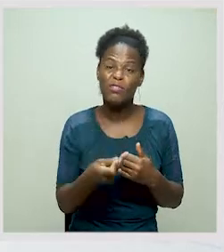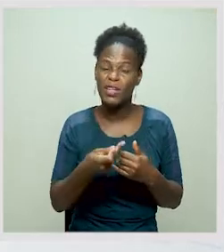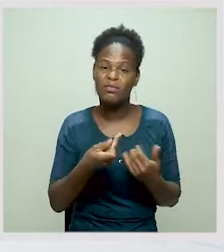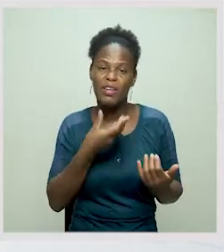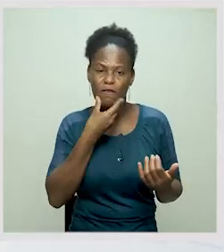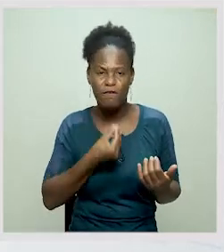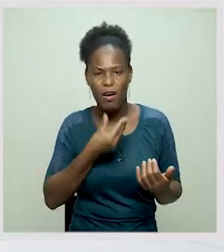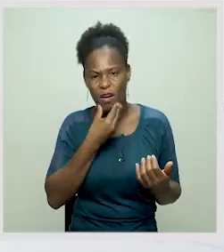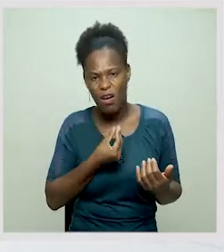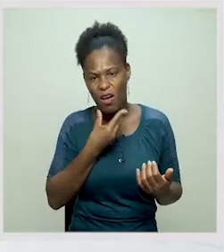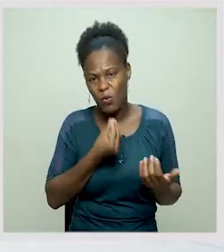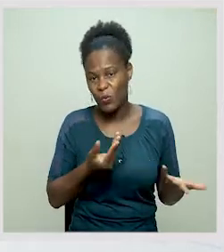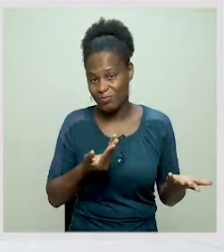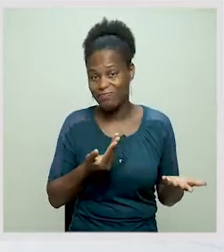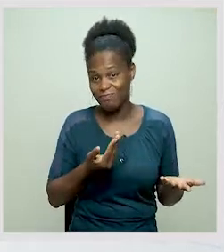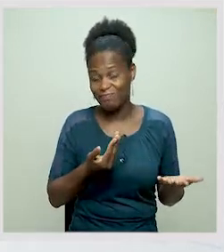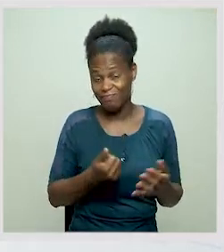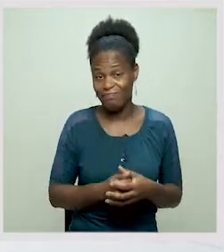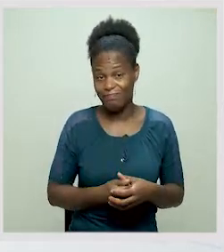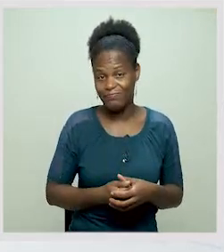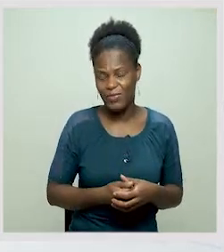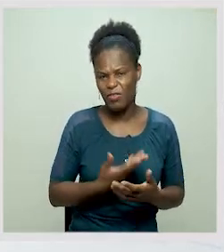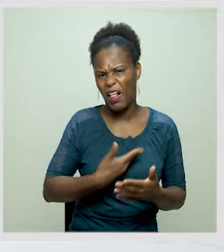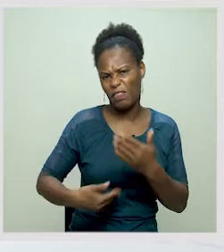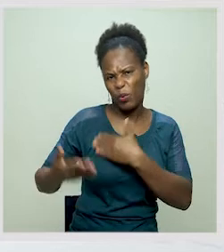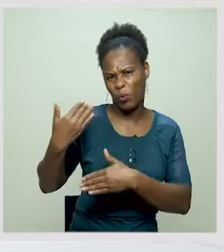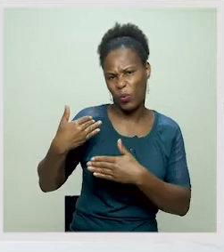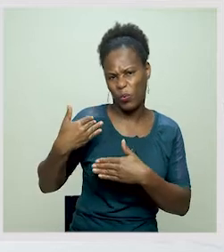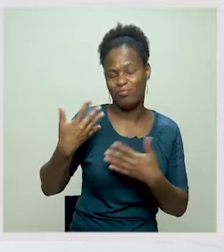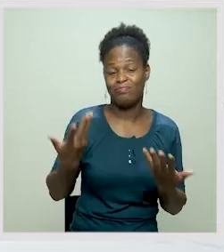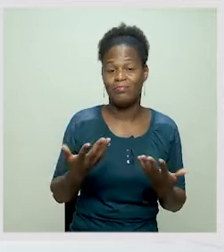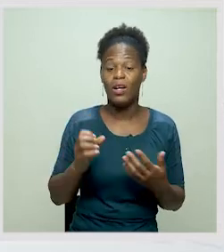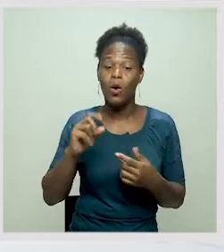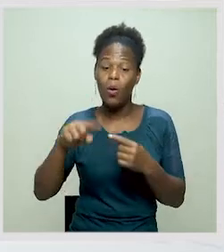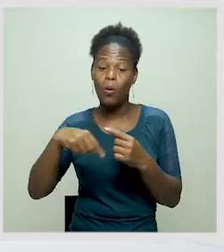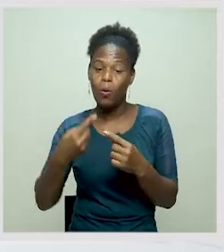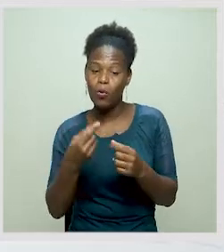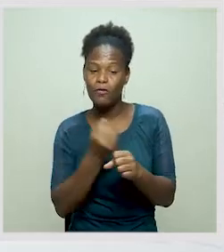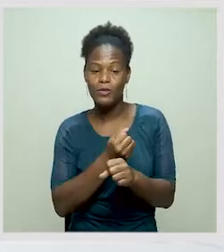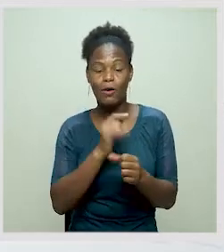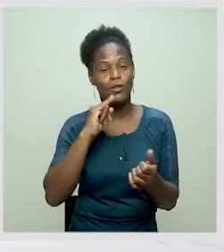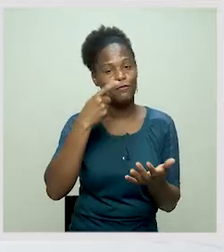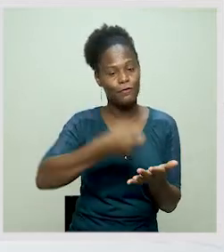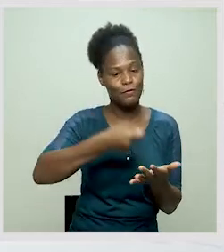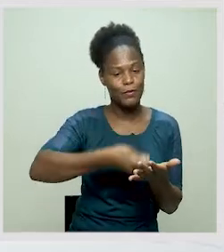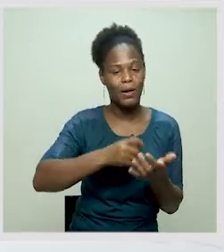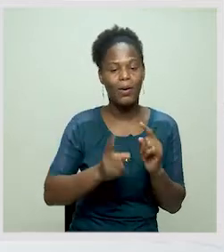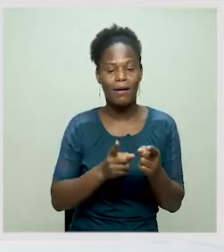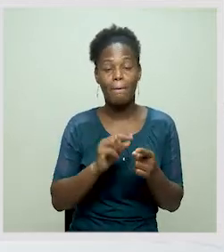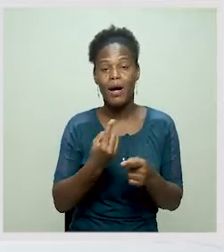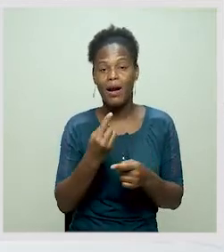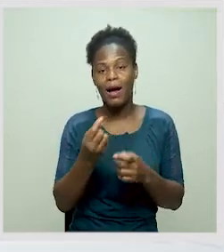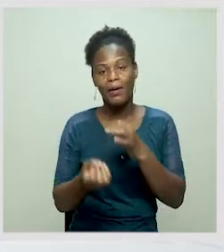vai ficar velho ou obsoleto. Uma outra função do investimento é